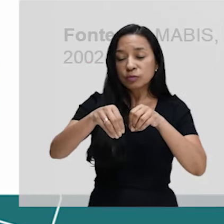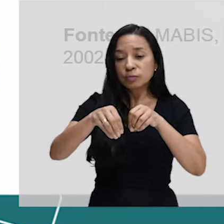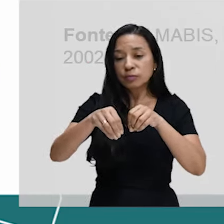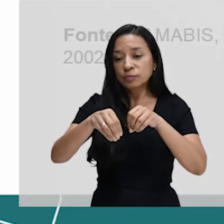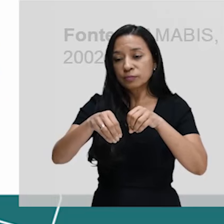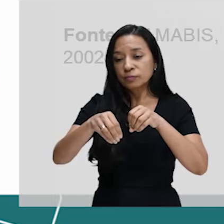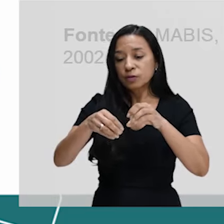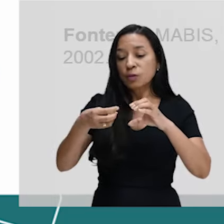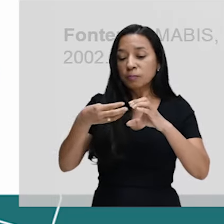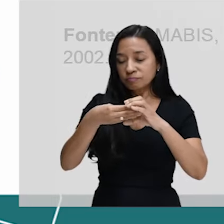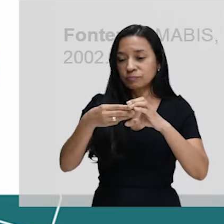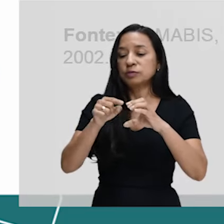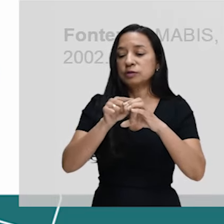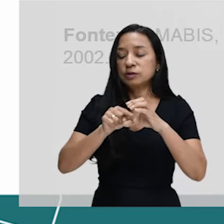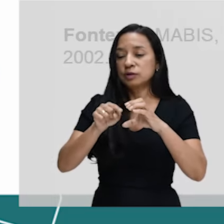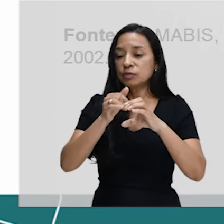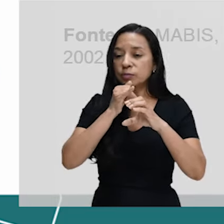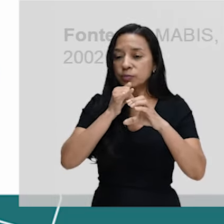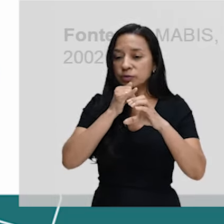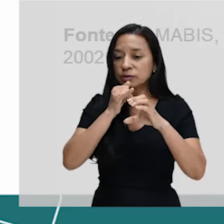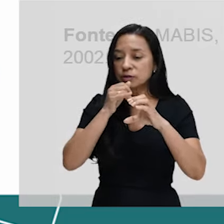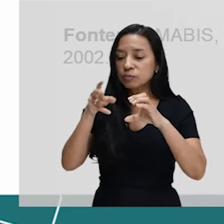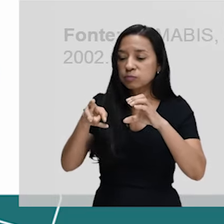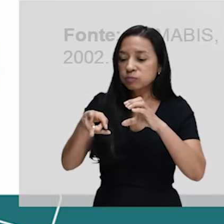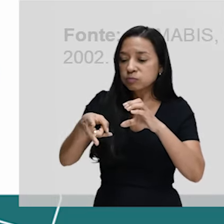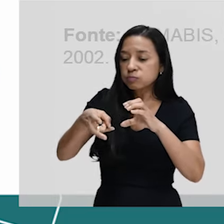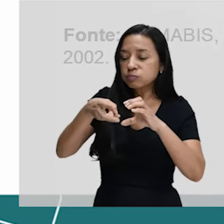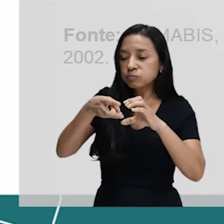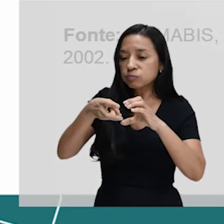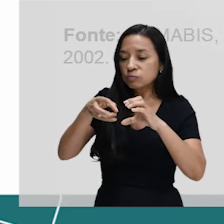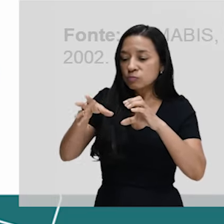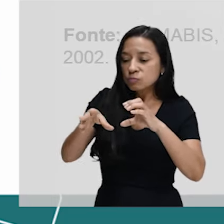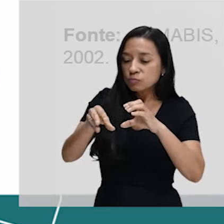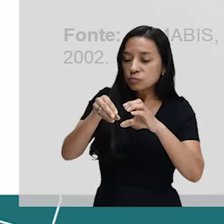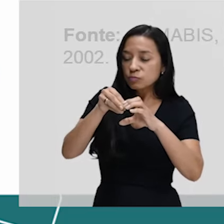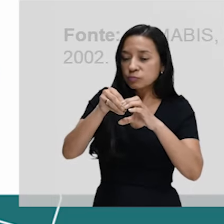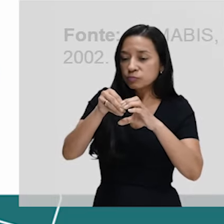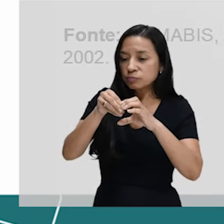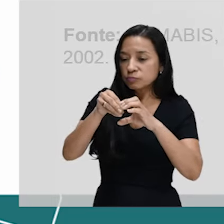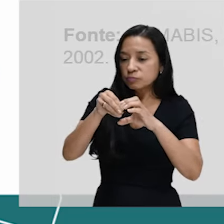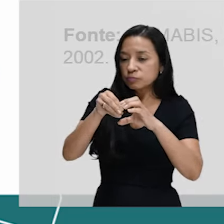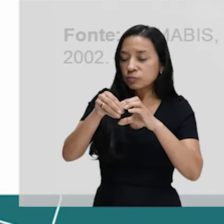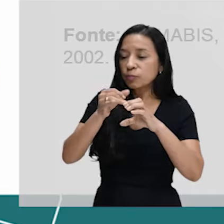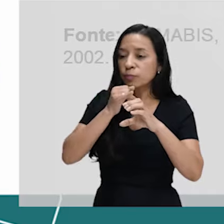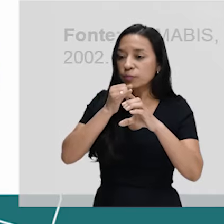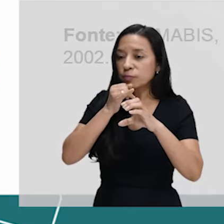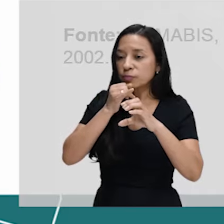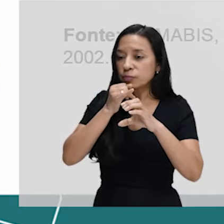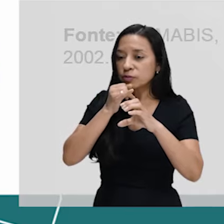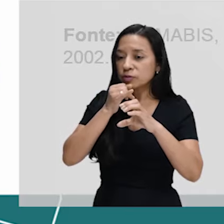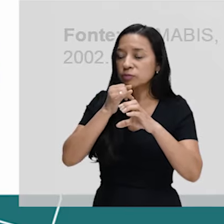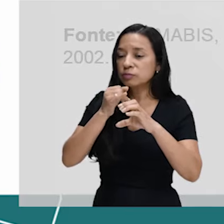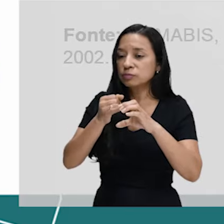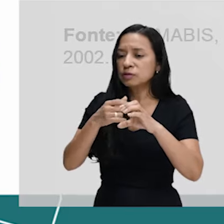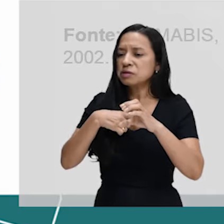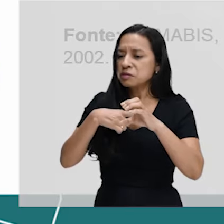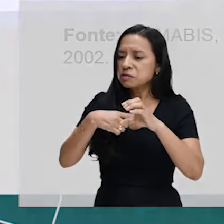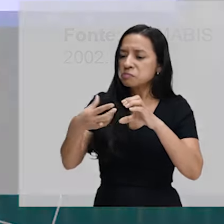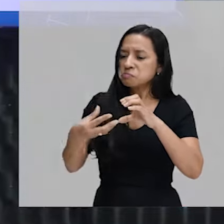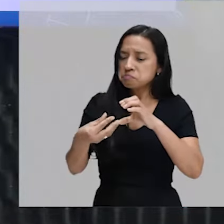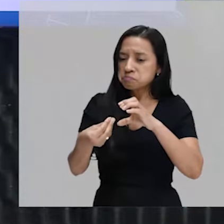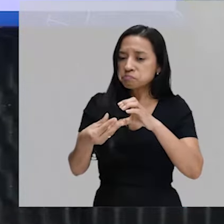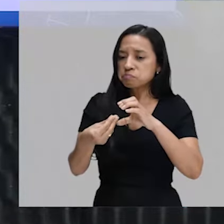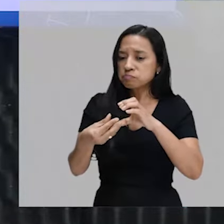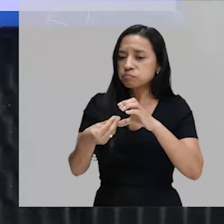célula, por exemplo, digere uma órgã nela que está em excesso. Por exemplo, tem mitocôndria